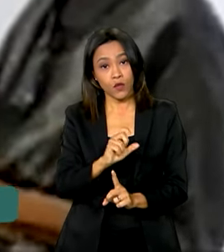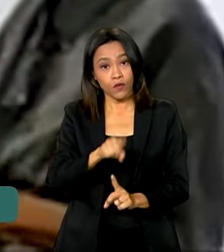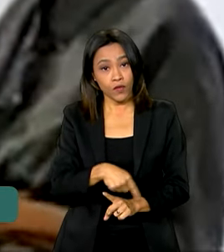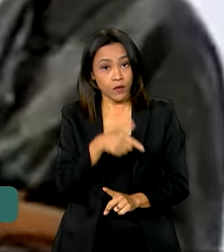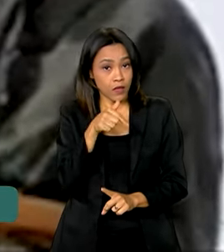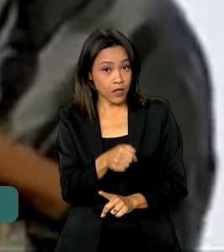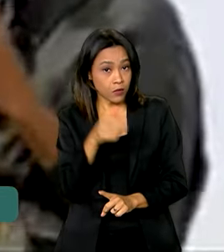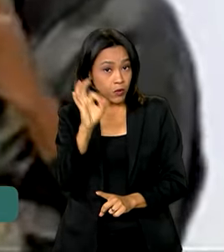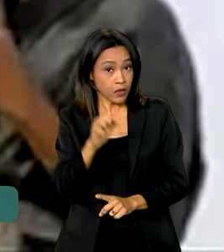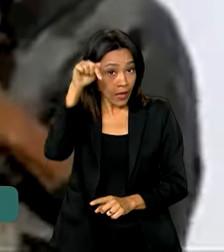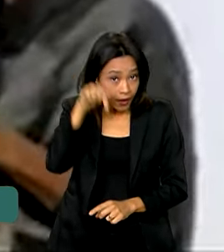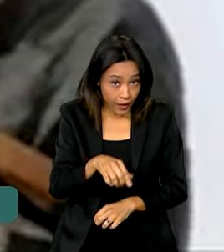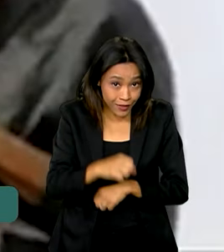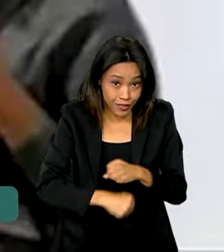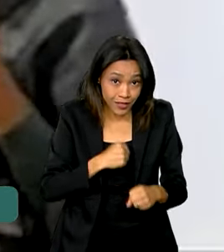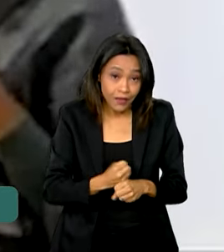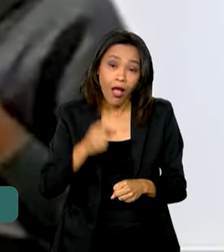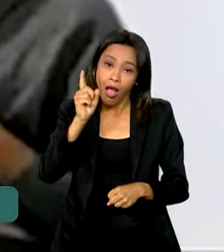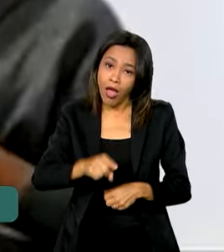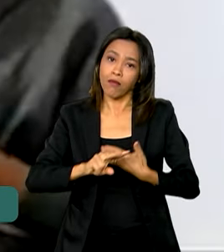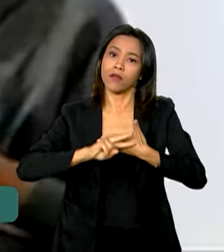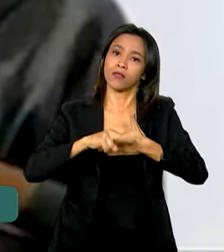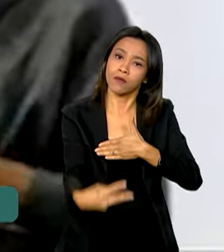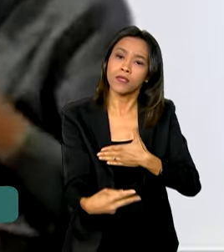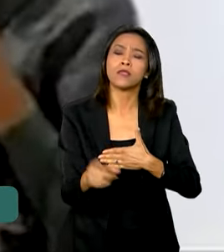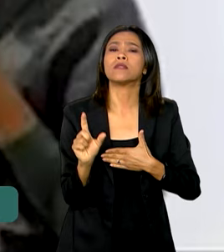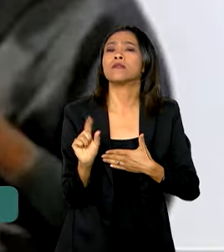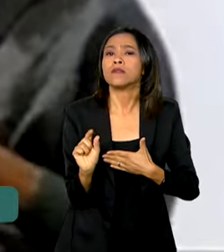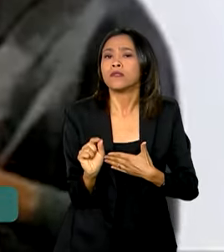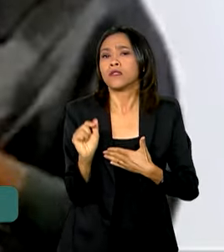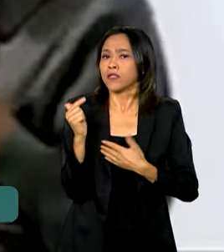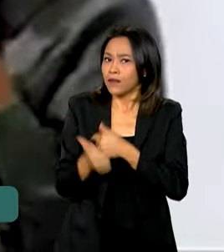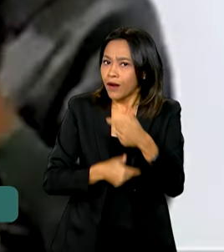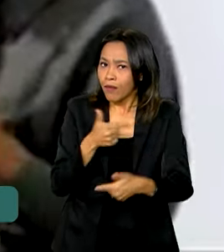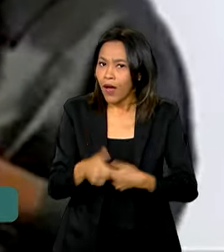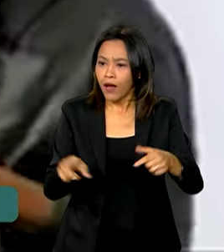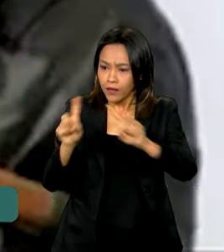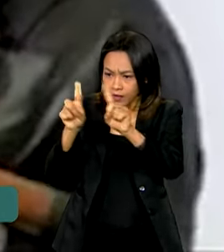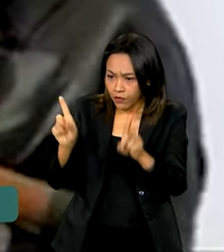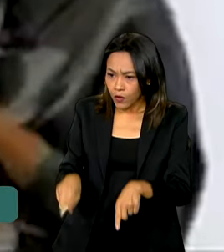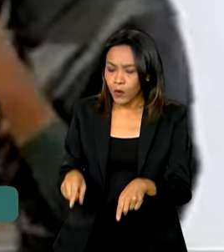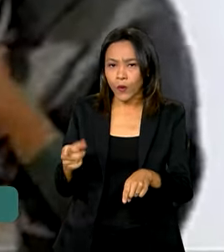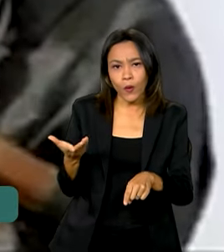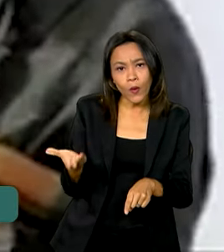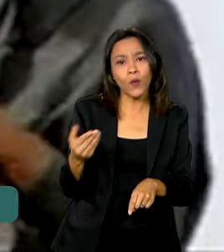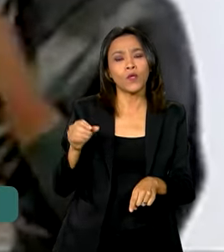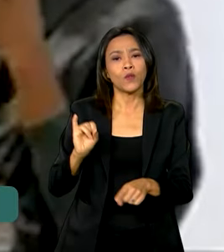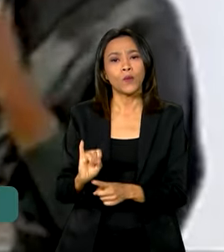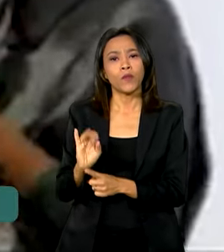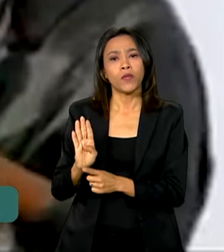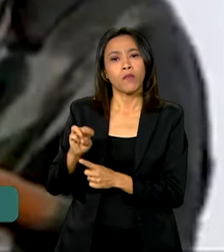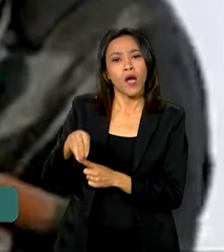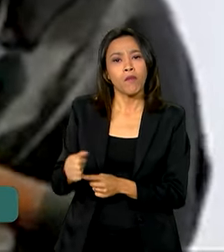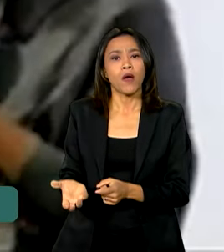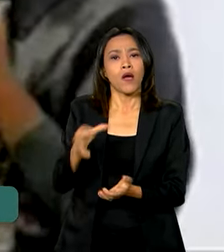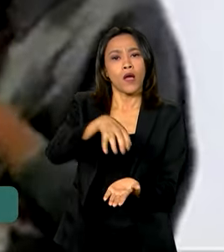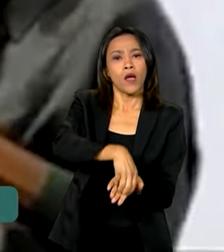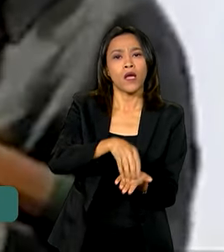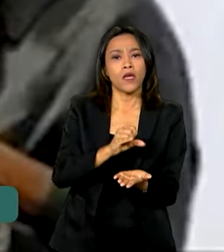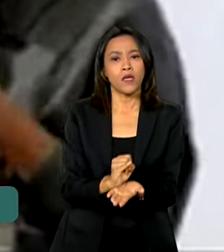45,7% esse ano, é fruto do trabalho de servidores e servidoras do IBAMA, do